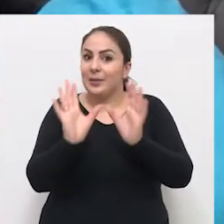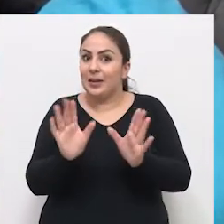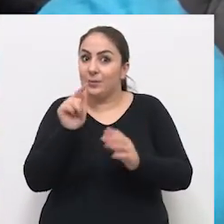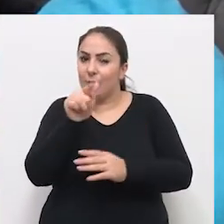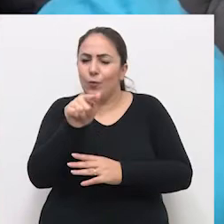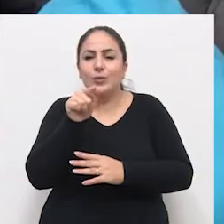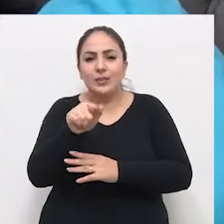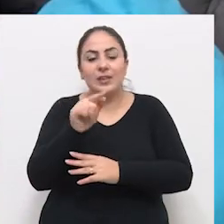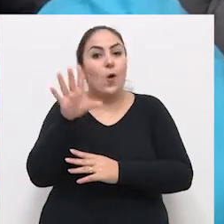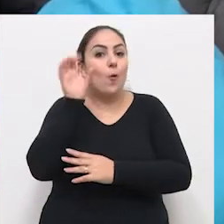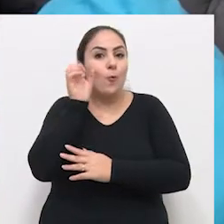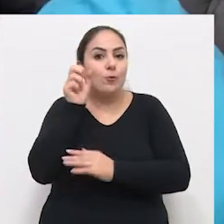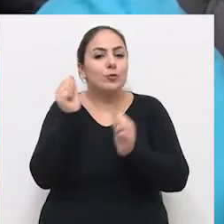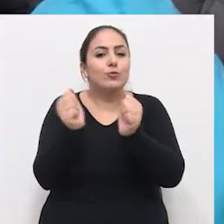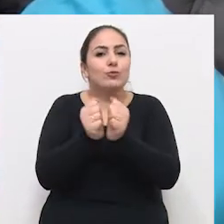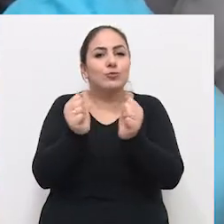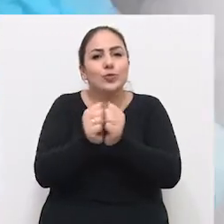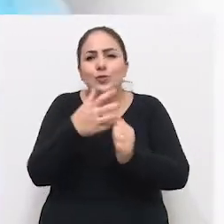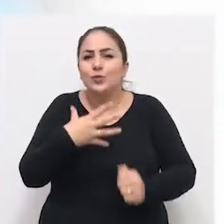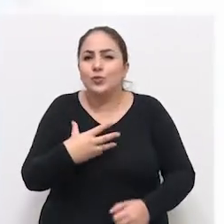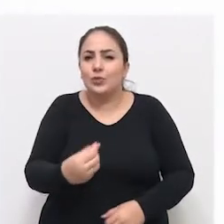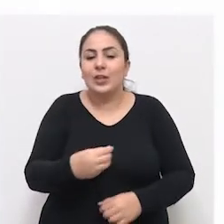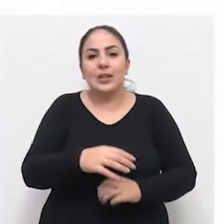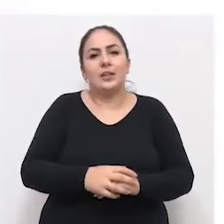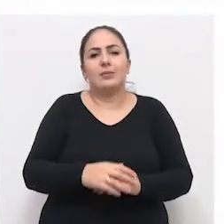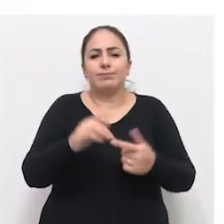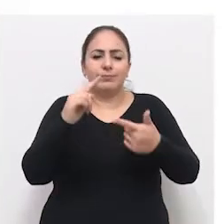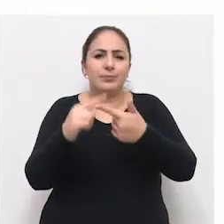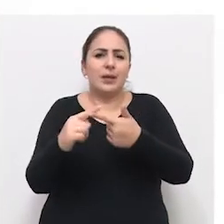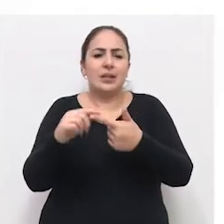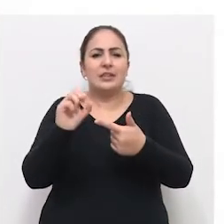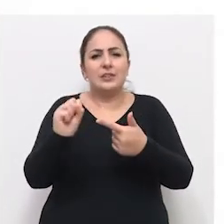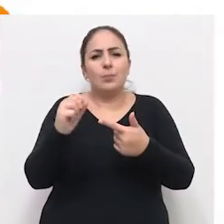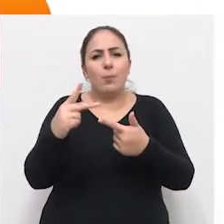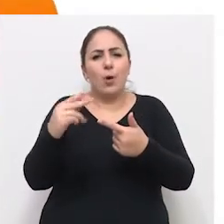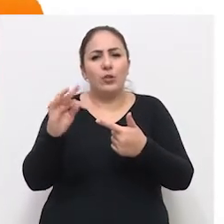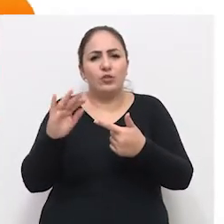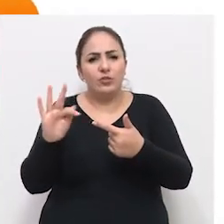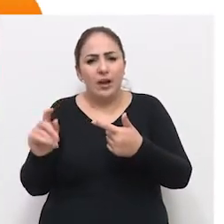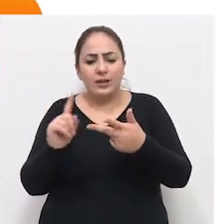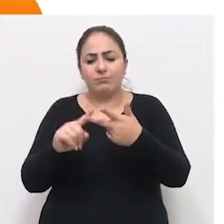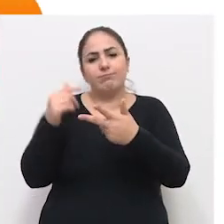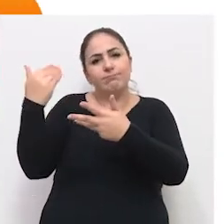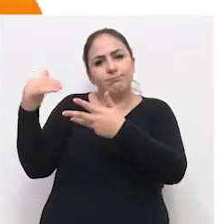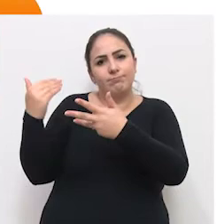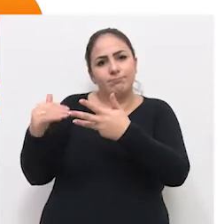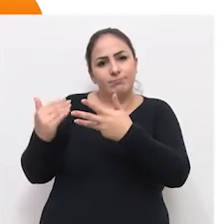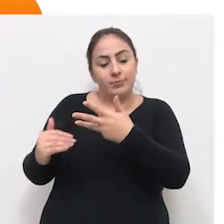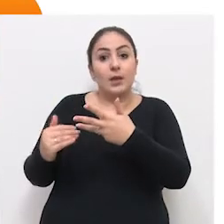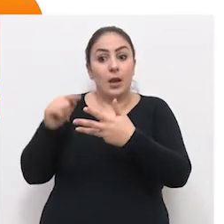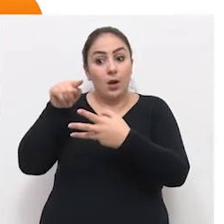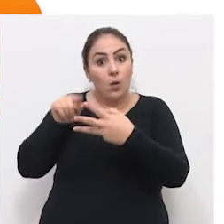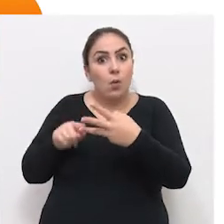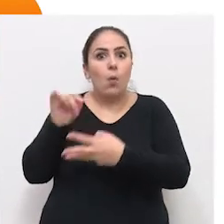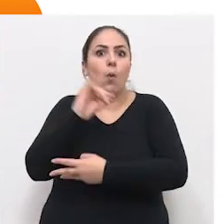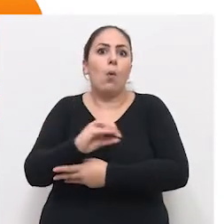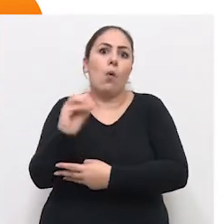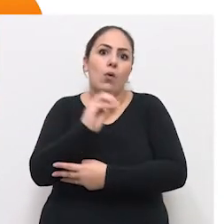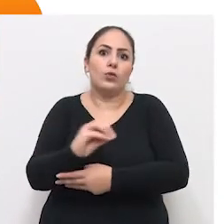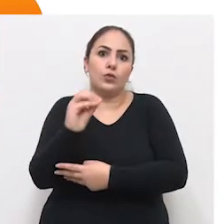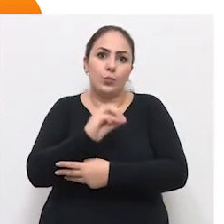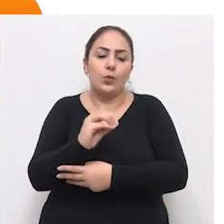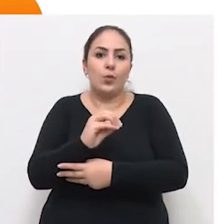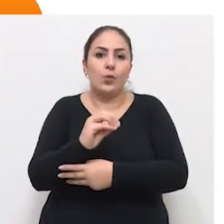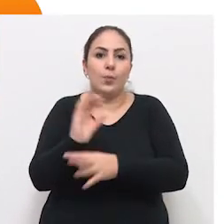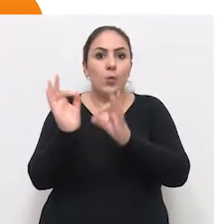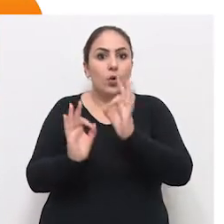para você ouvir com os seus filhos pelo Spotify, pelo Deezer e pelo SoundCloud. Um ótimo programa para quem